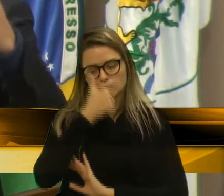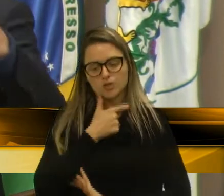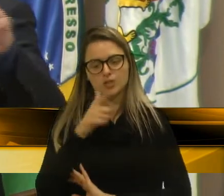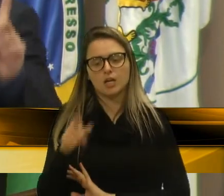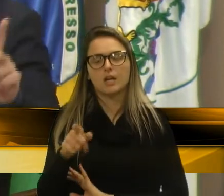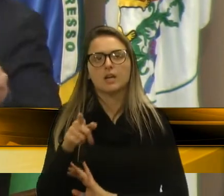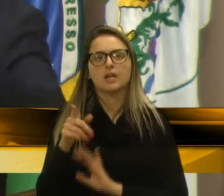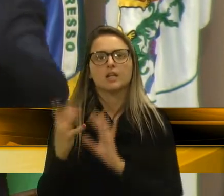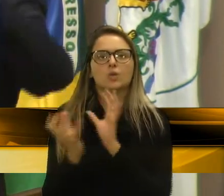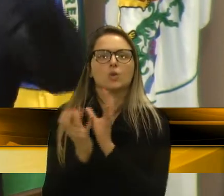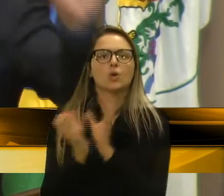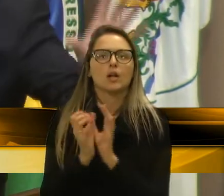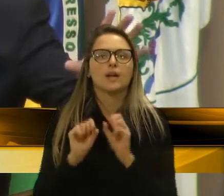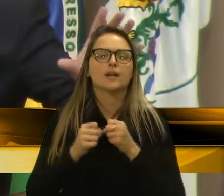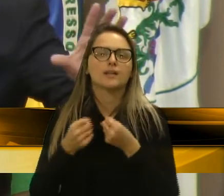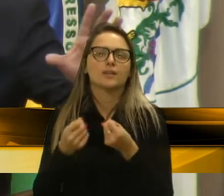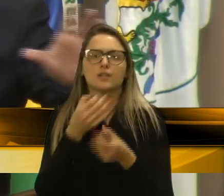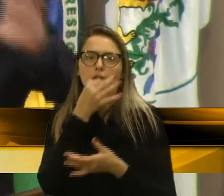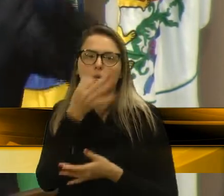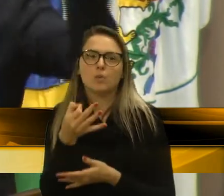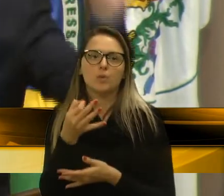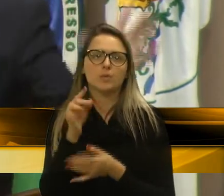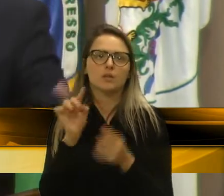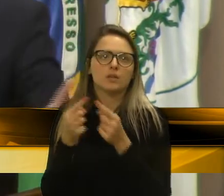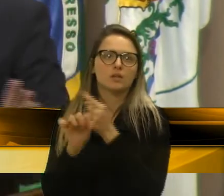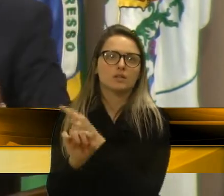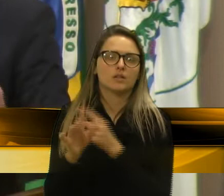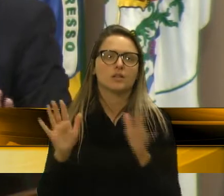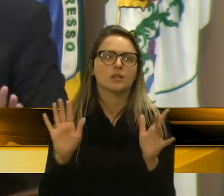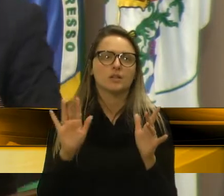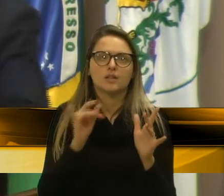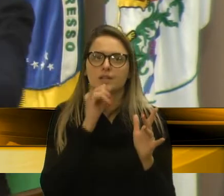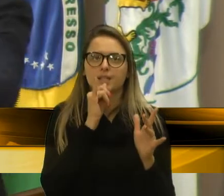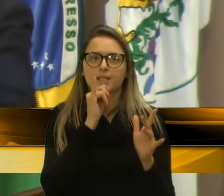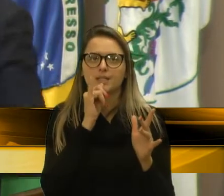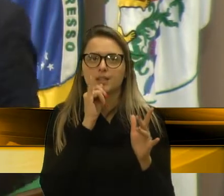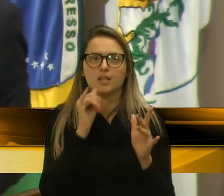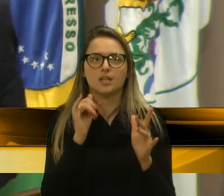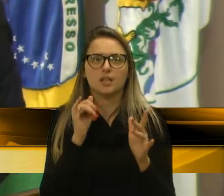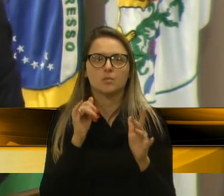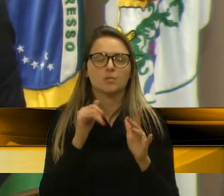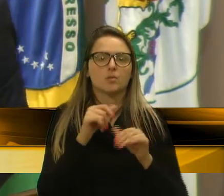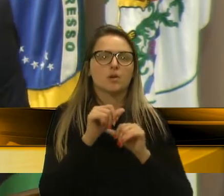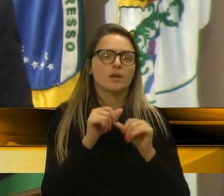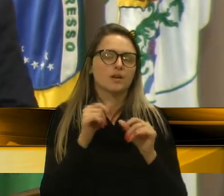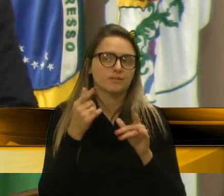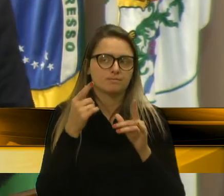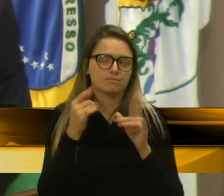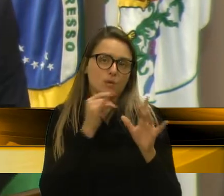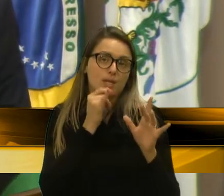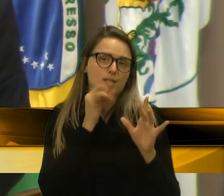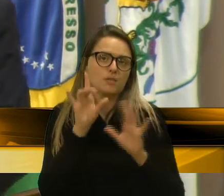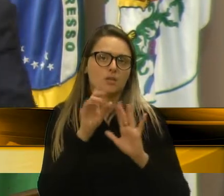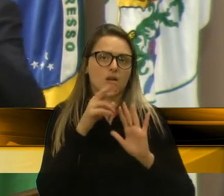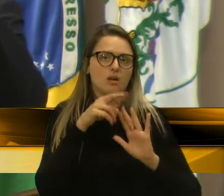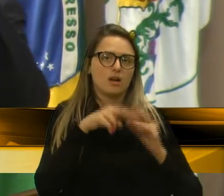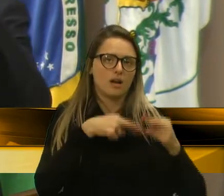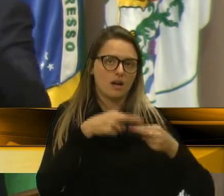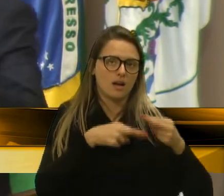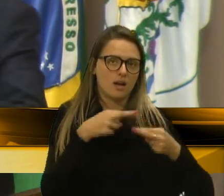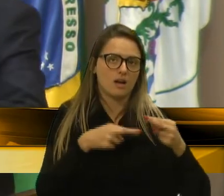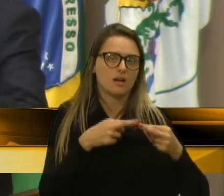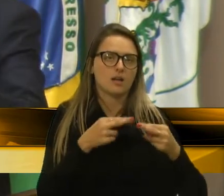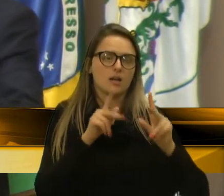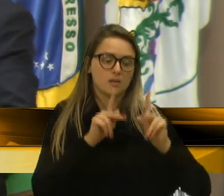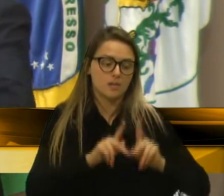opinião impopular. Vou dar um exemplo, lato sensu, sei lá, eu jogar lá para a Câmara a reforma da Previdência. E eu tenho uma visão de quem votou a